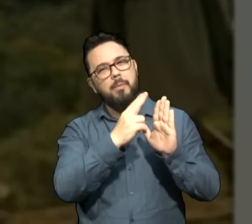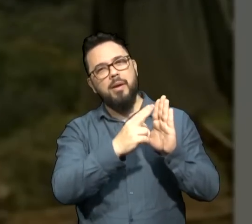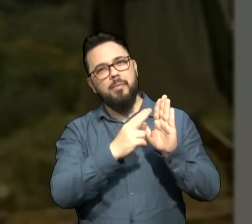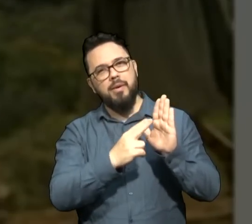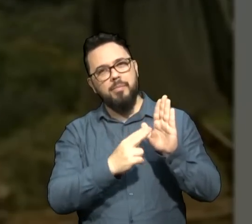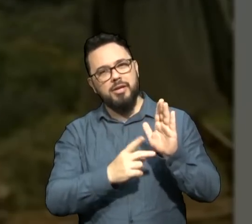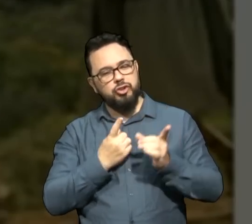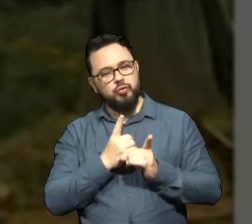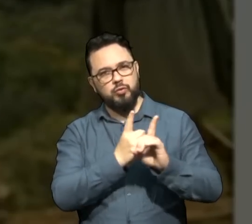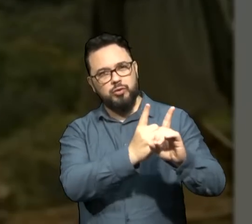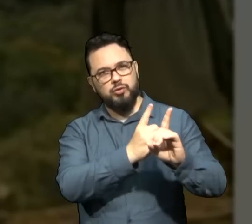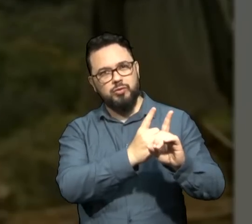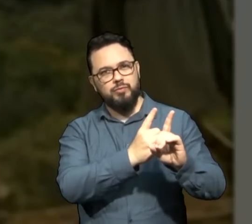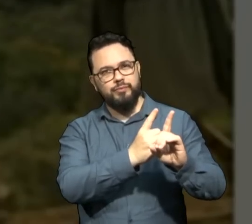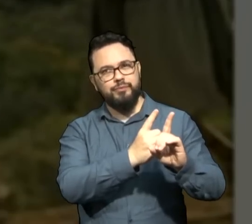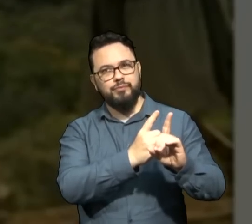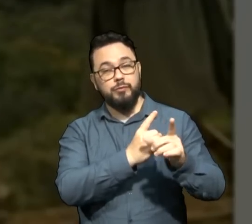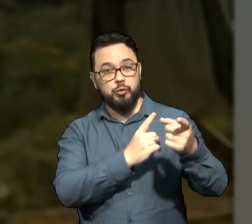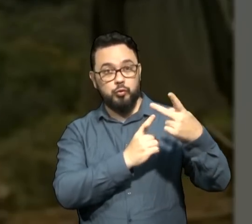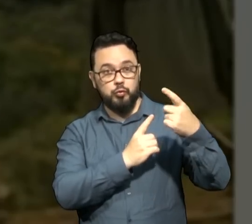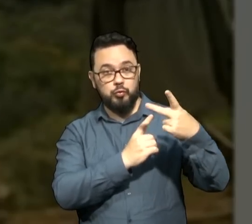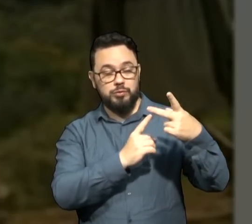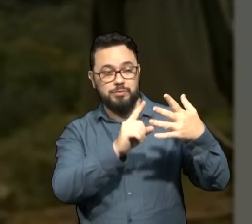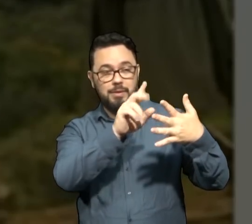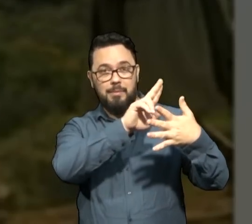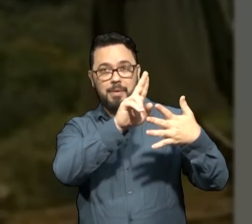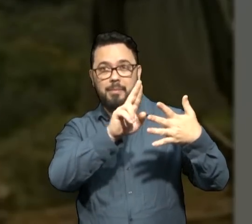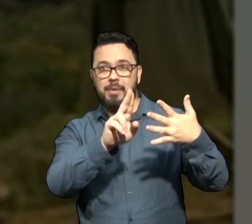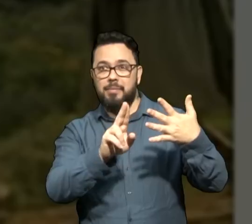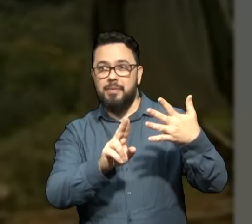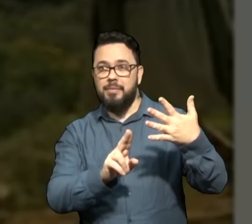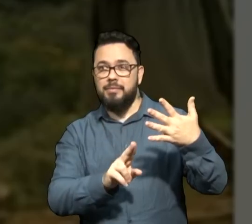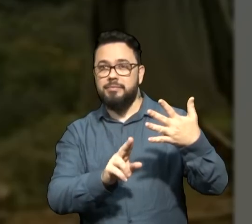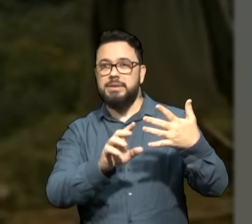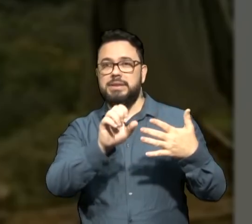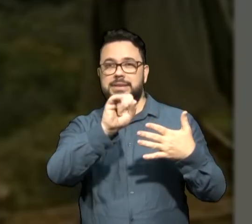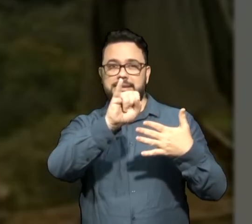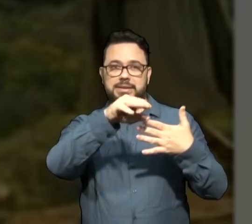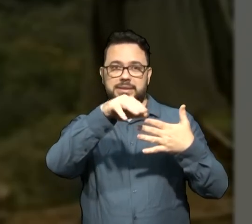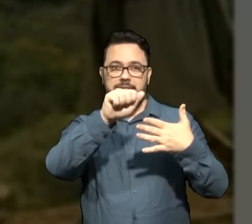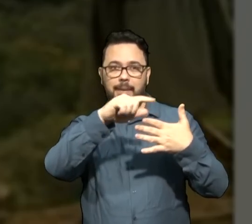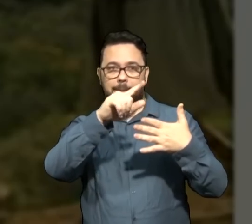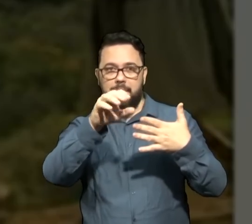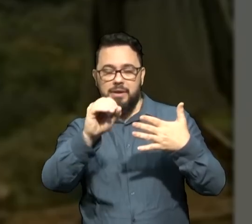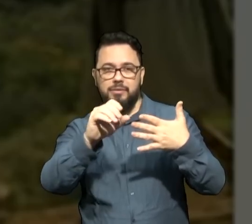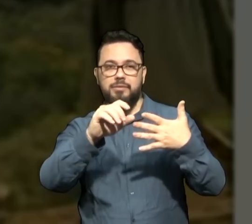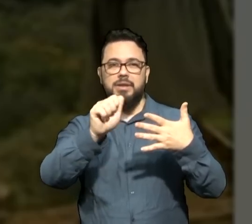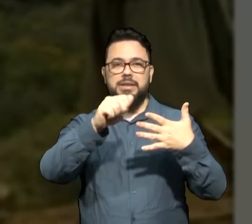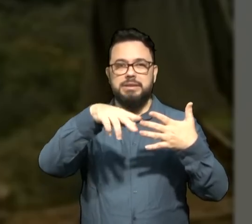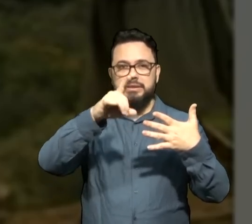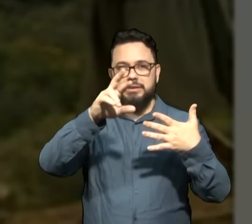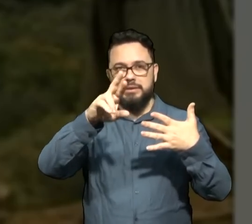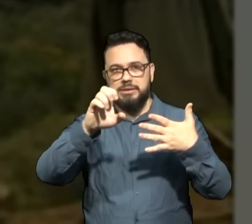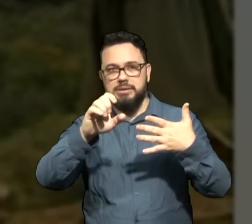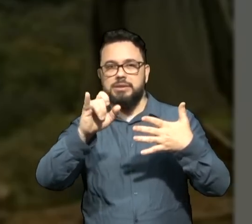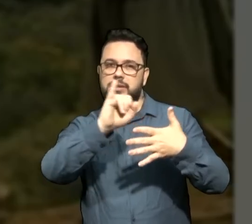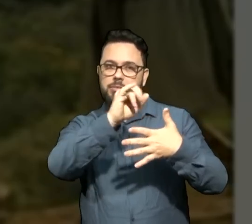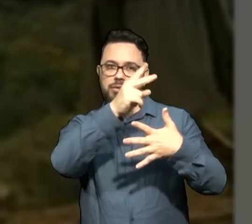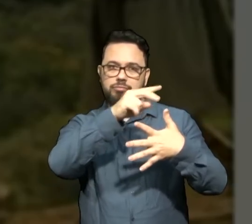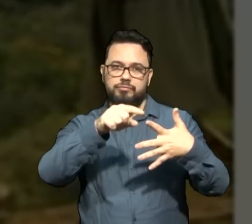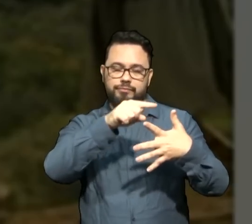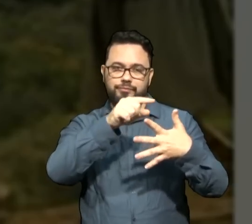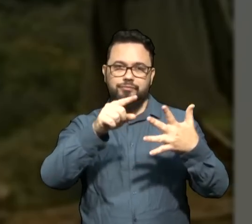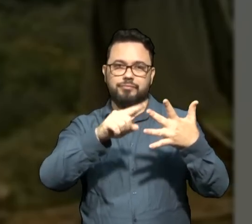assim ora o nome dos 12 apóstolos são estes primeiro Simão por sobrenome Pedro e André seu irmão